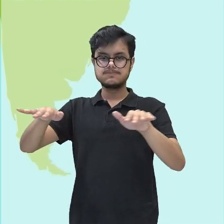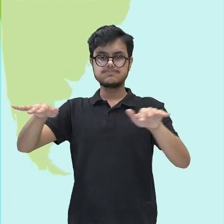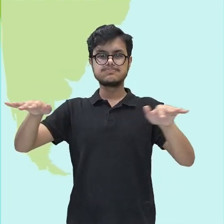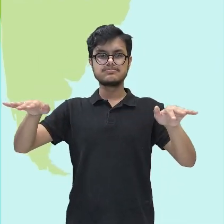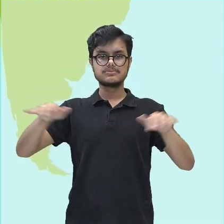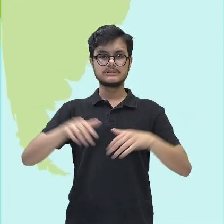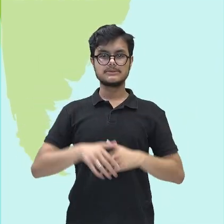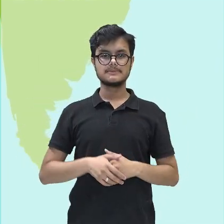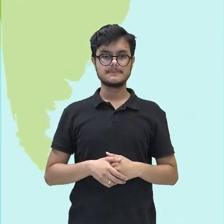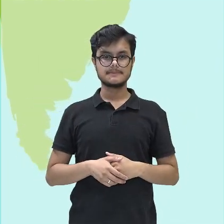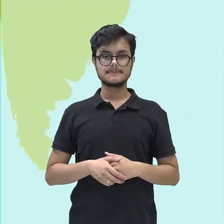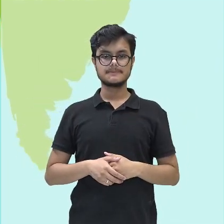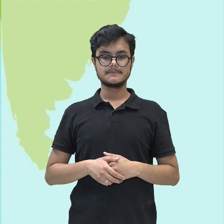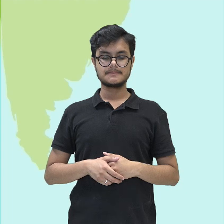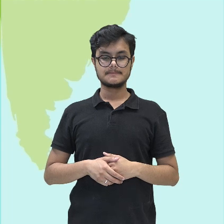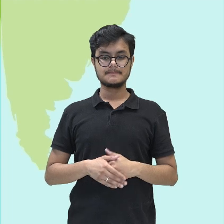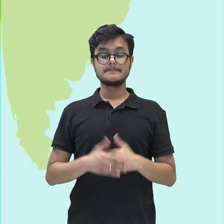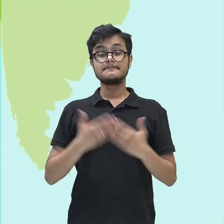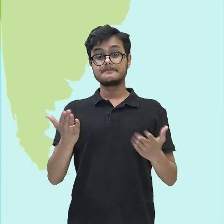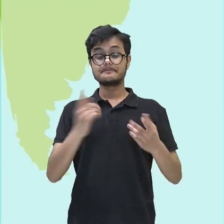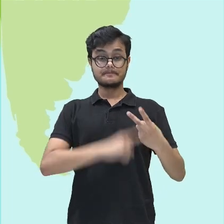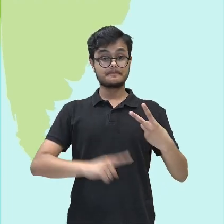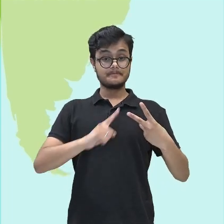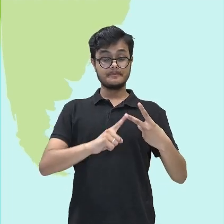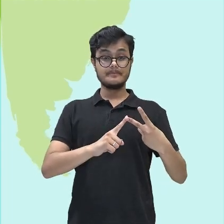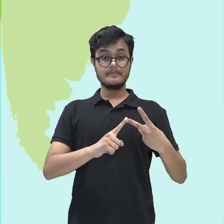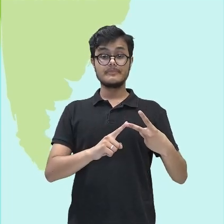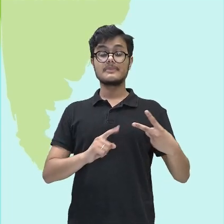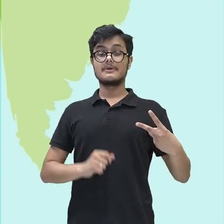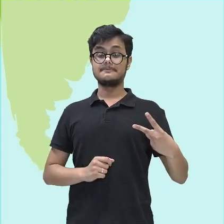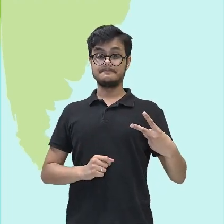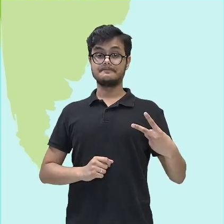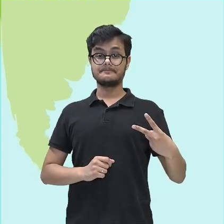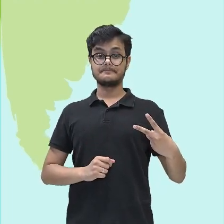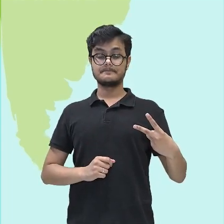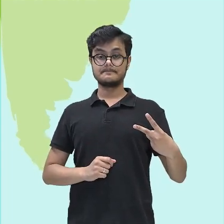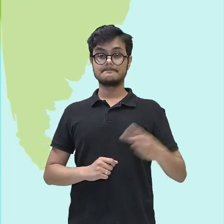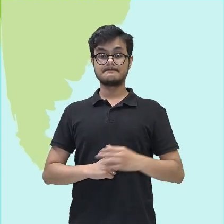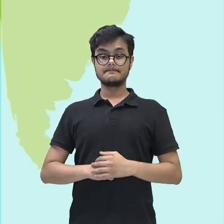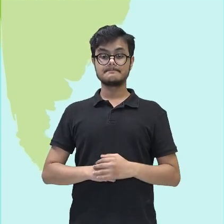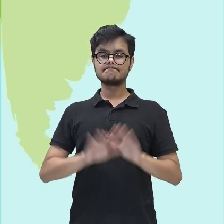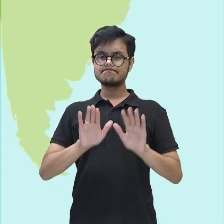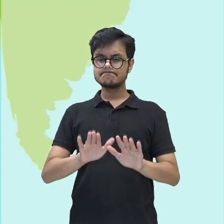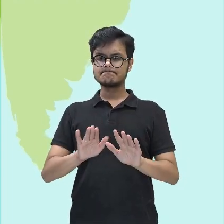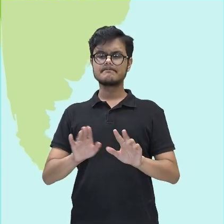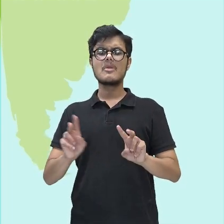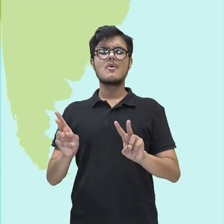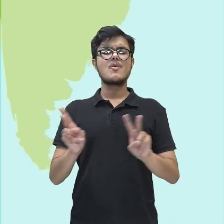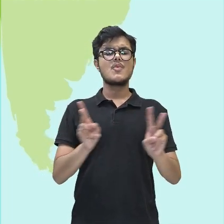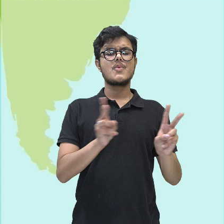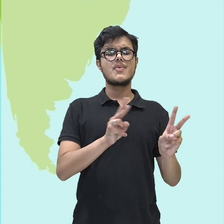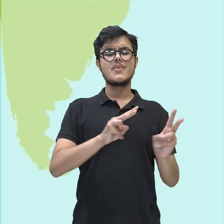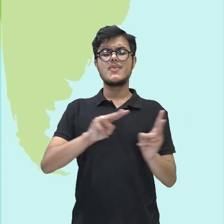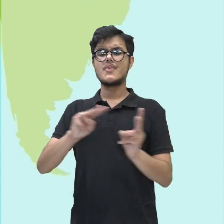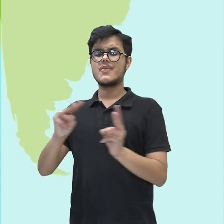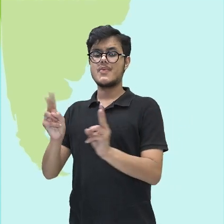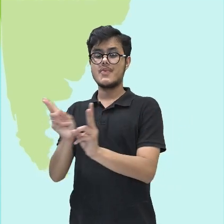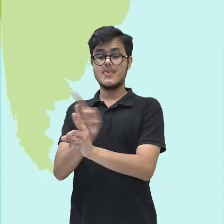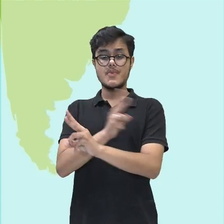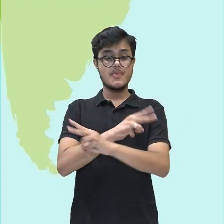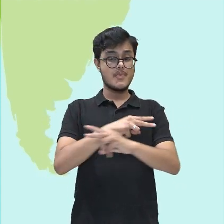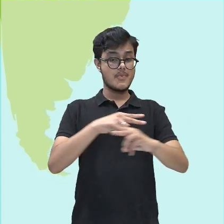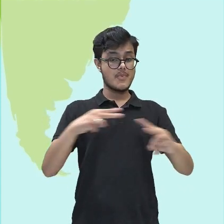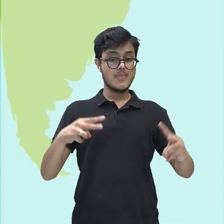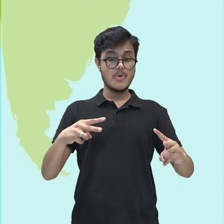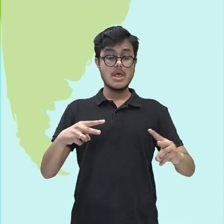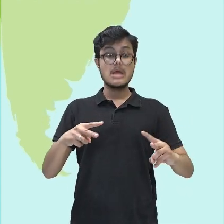oceanos. O fenômeno El Niño é o enfraquecimento dos ventos alísios e o aumento da temperatura da superfície